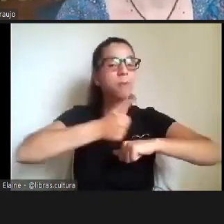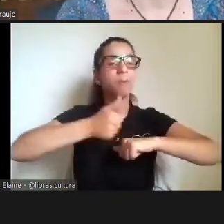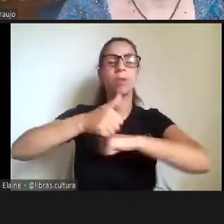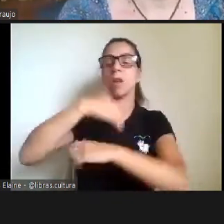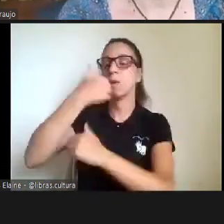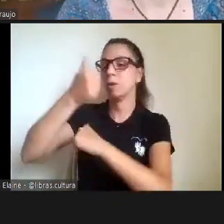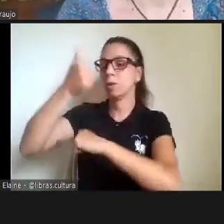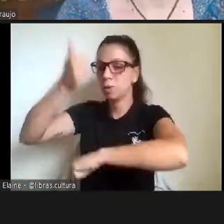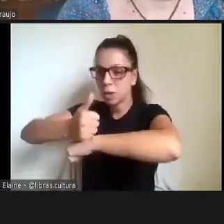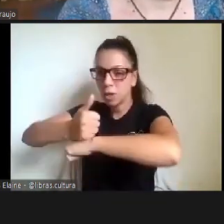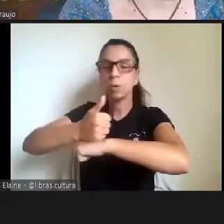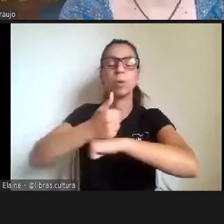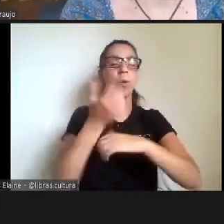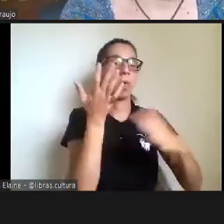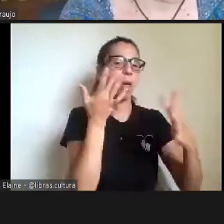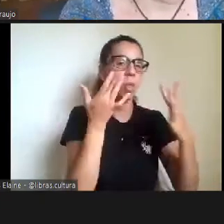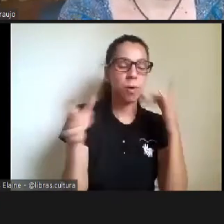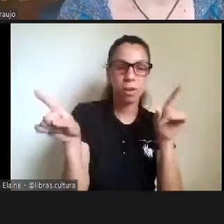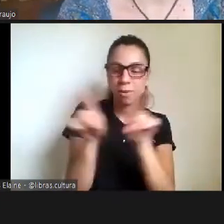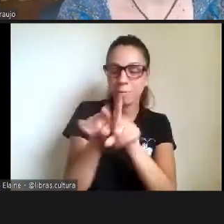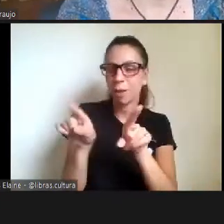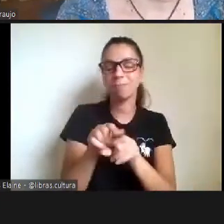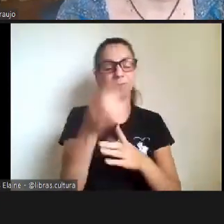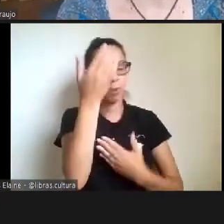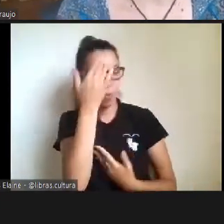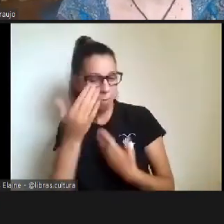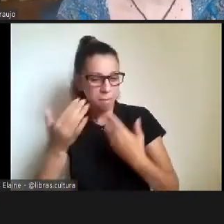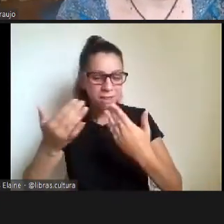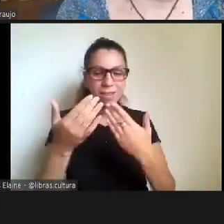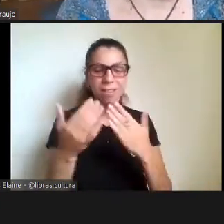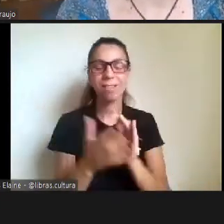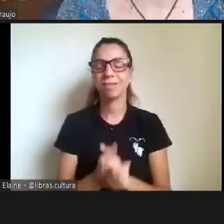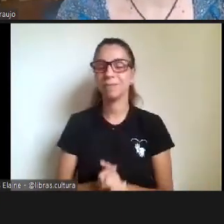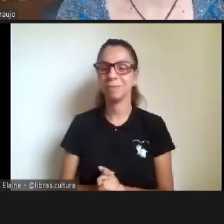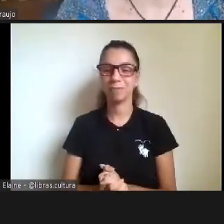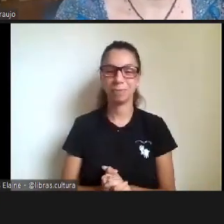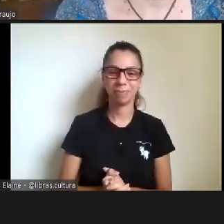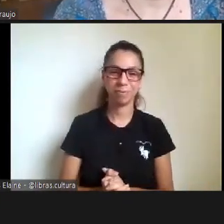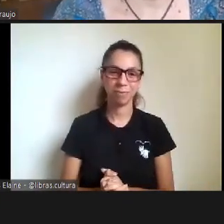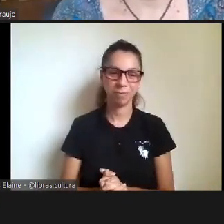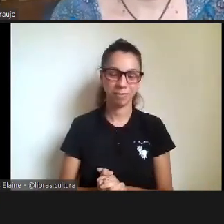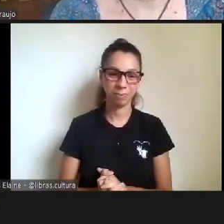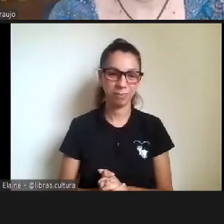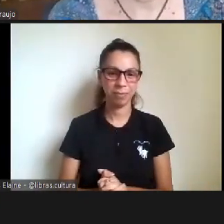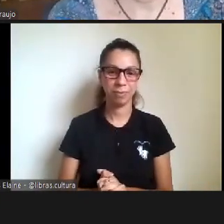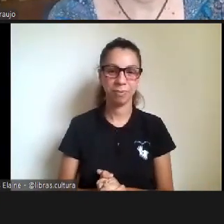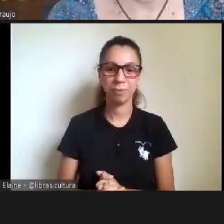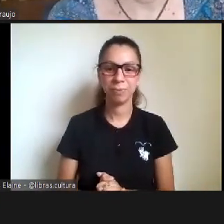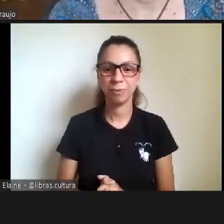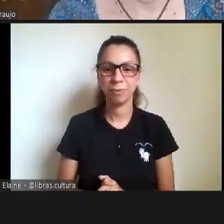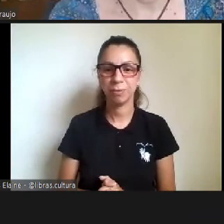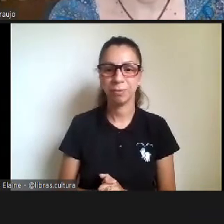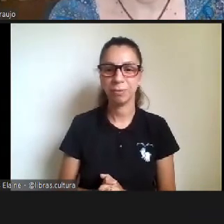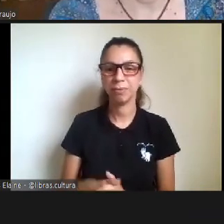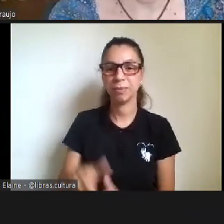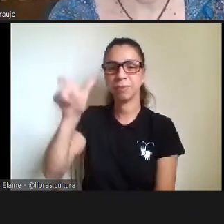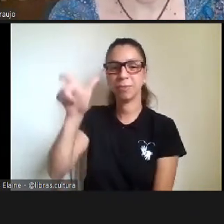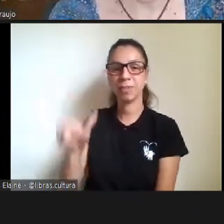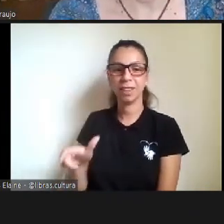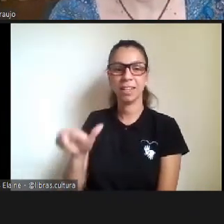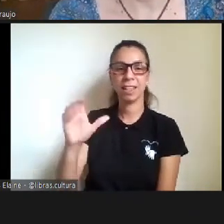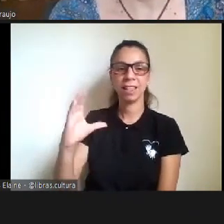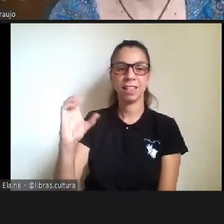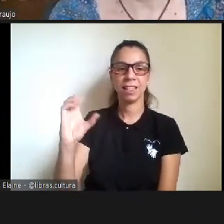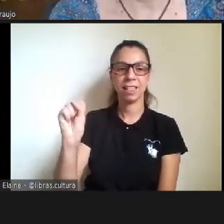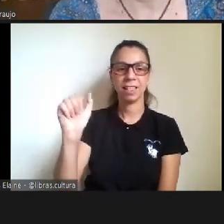viu? Obrigado, obrigado você. Que bom estar aqui. Também conversamos com César Almeida, compartilhou o